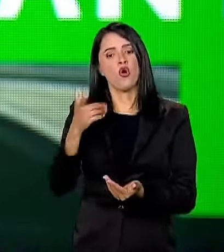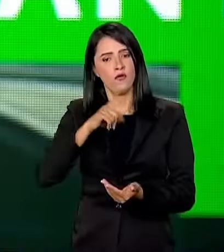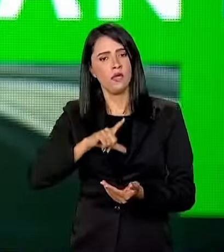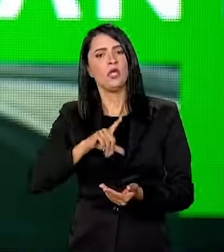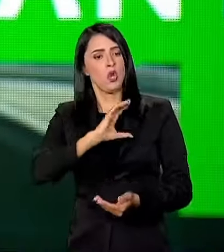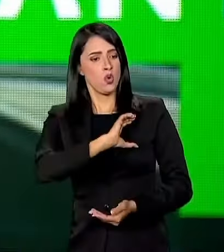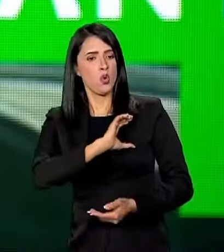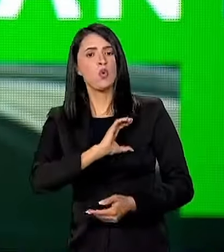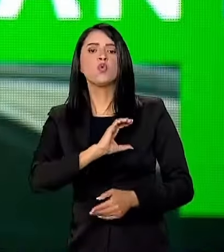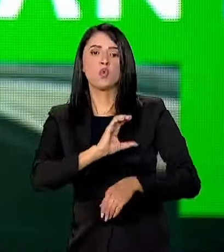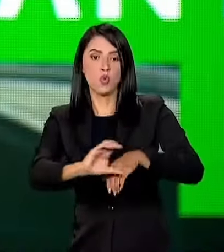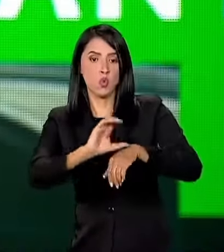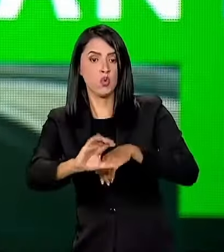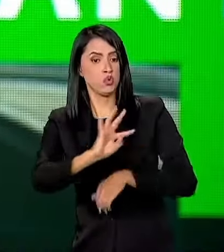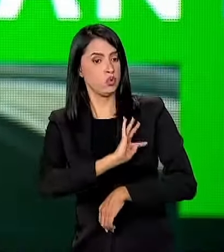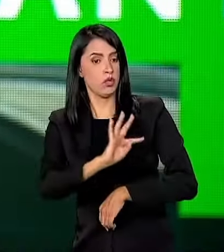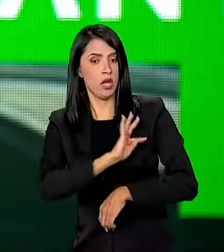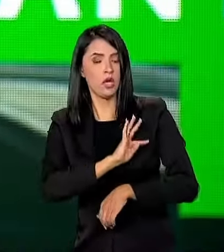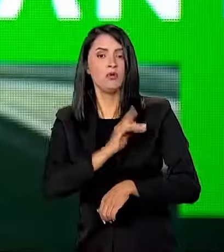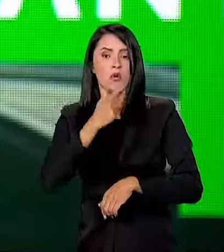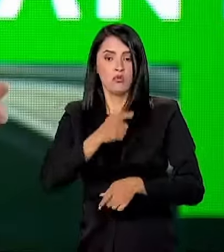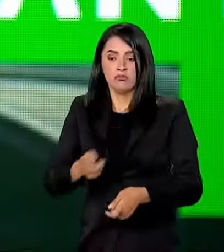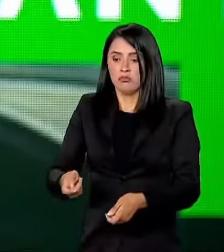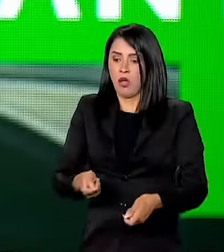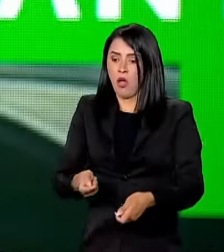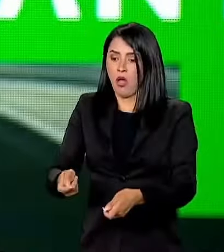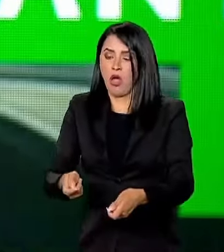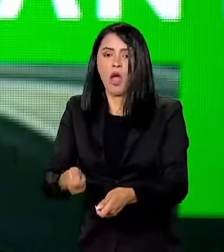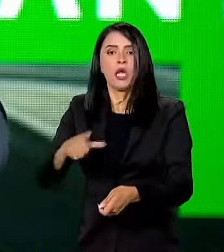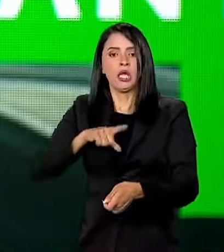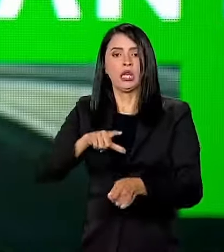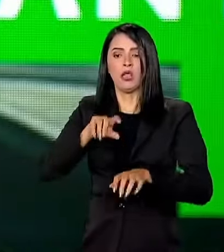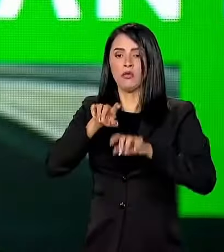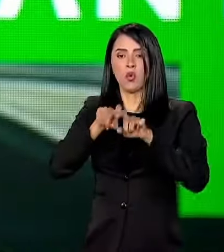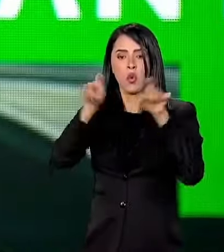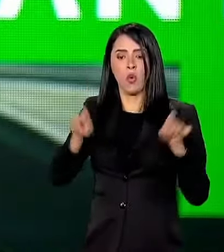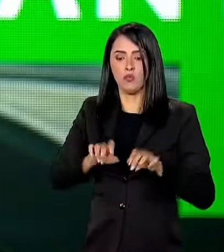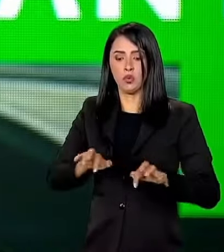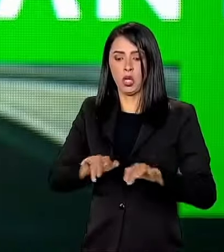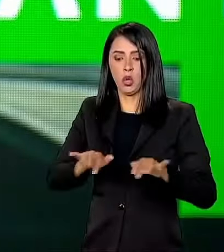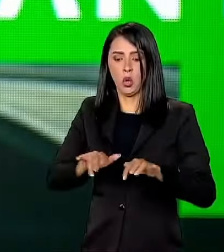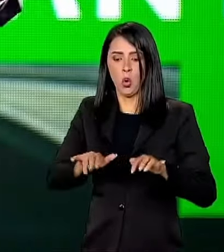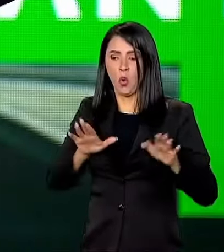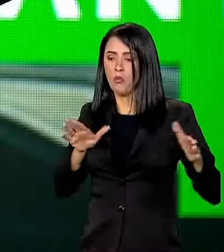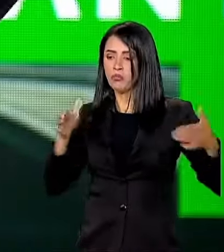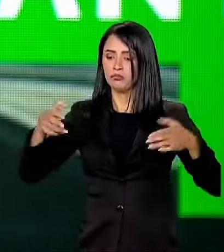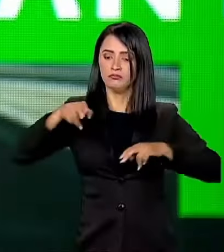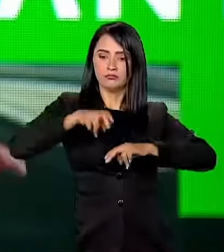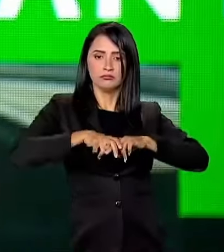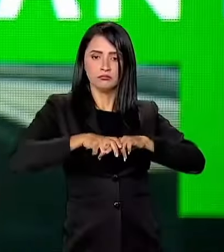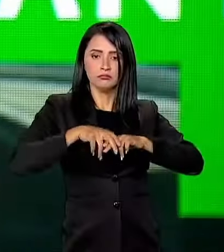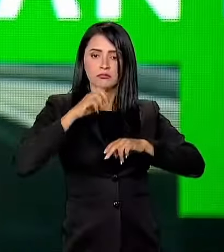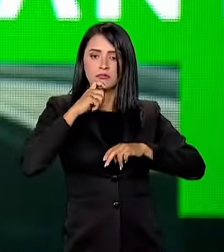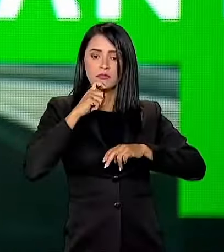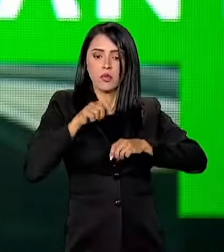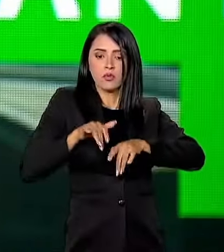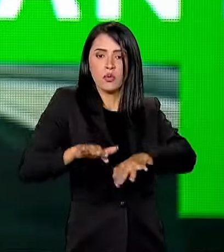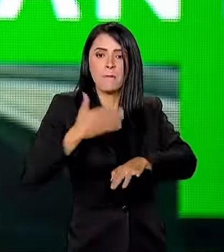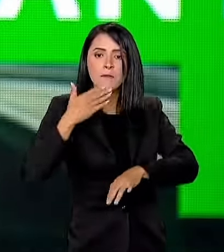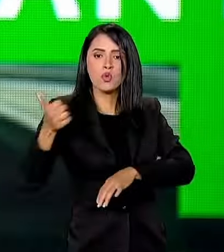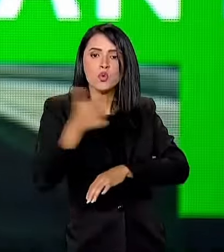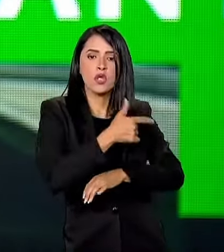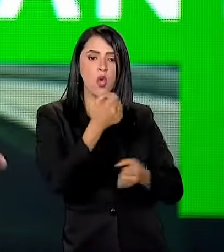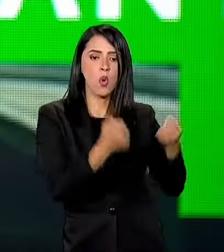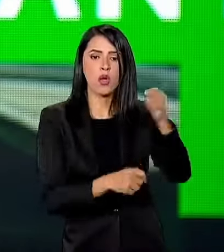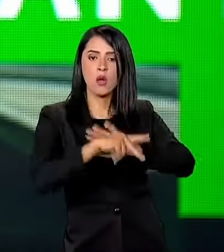curso técnico, dirigindo uma máquina que tem computador, que tem ar-condicionado, melhor do que o carro que ela tem na cidade para